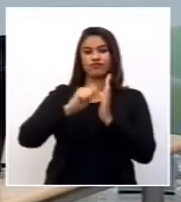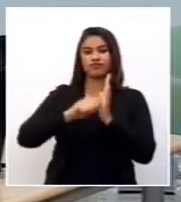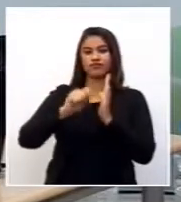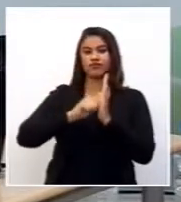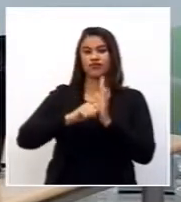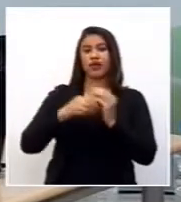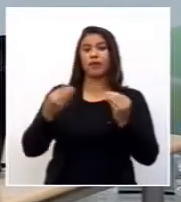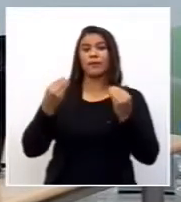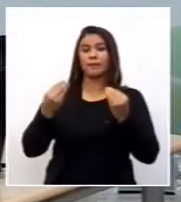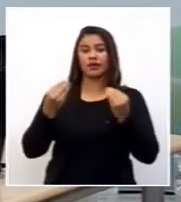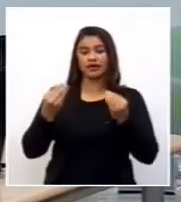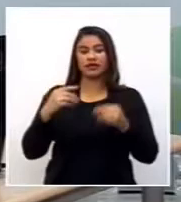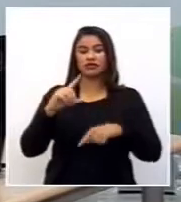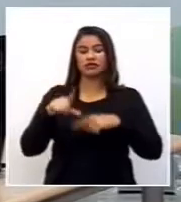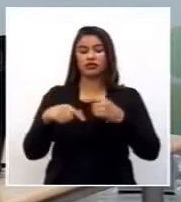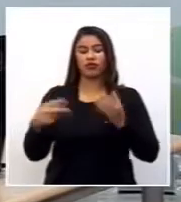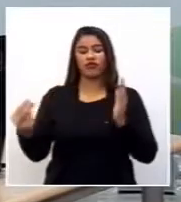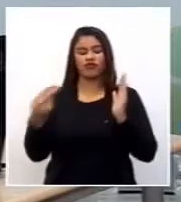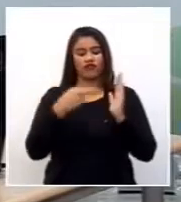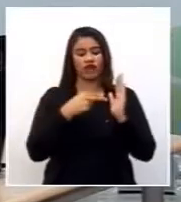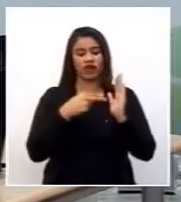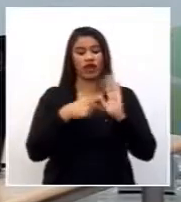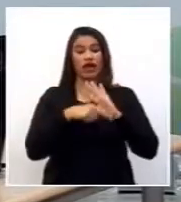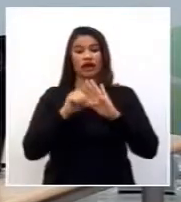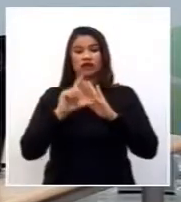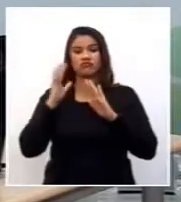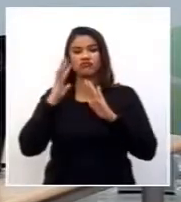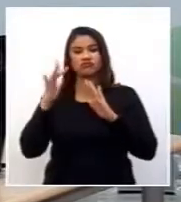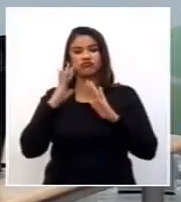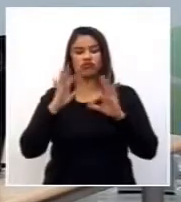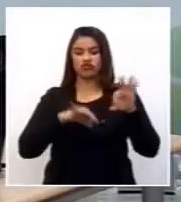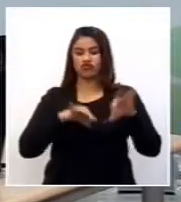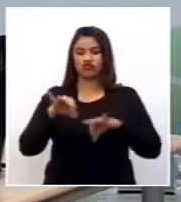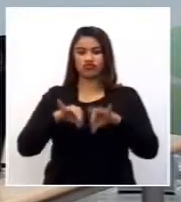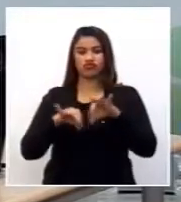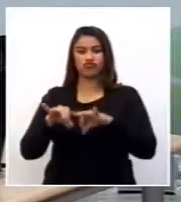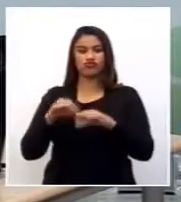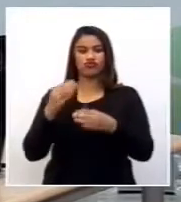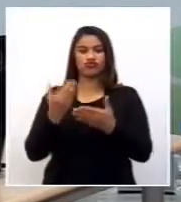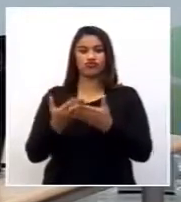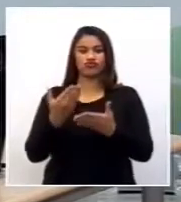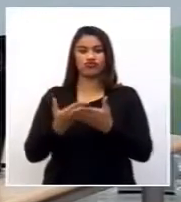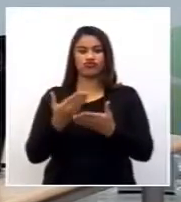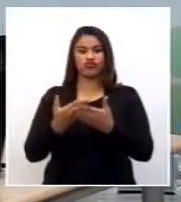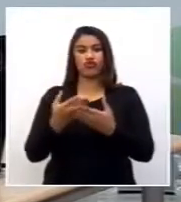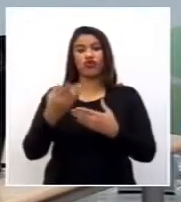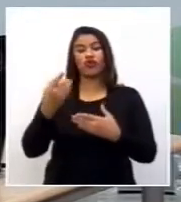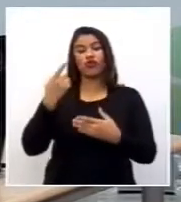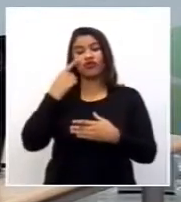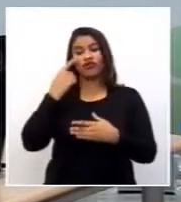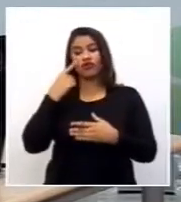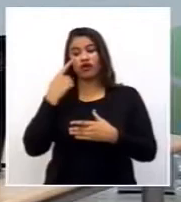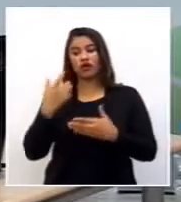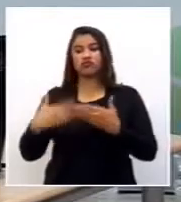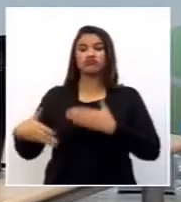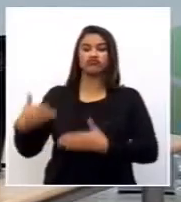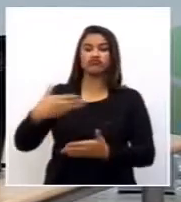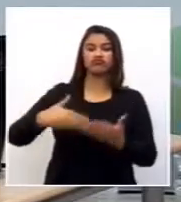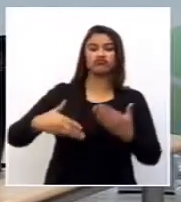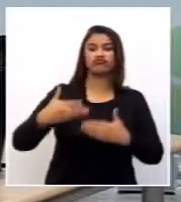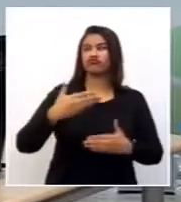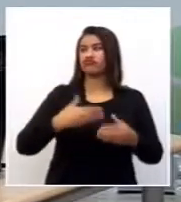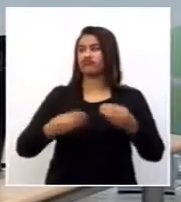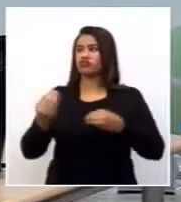depois visitarem, né, os seus planos de aula, o plano de ensino, ver nessa perspectiva quais, né, contribuições, né, ou quais os